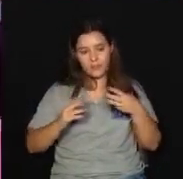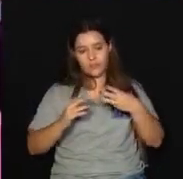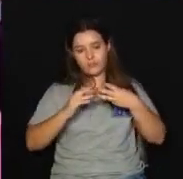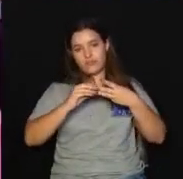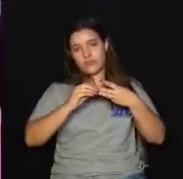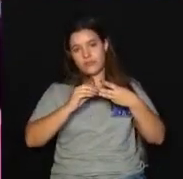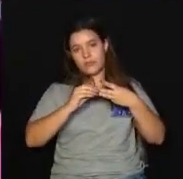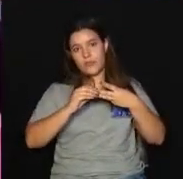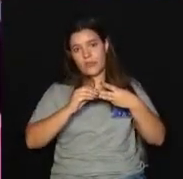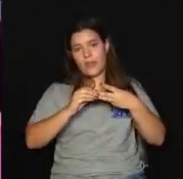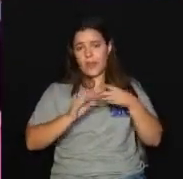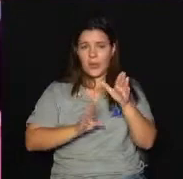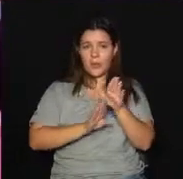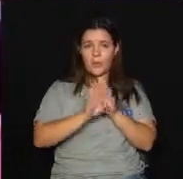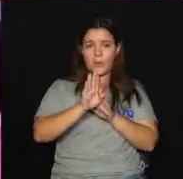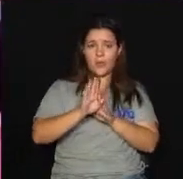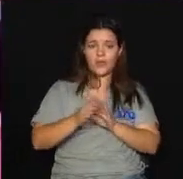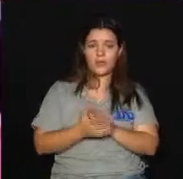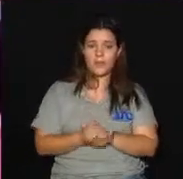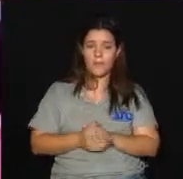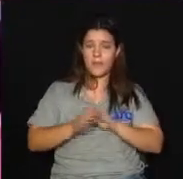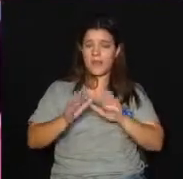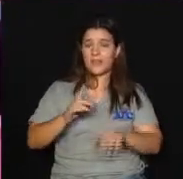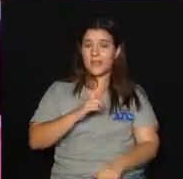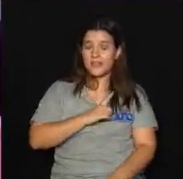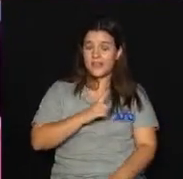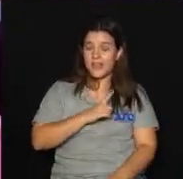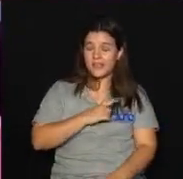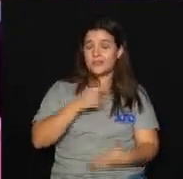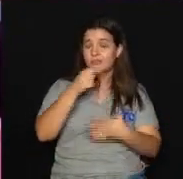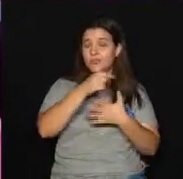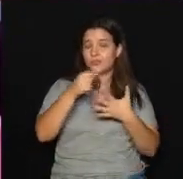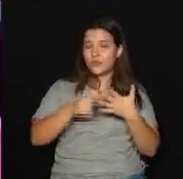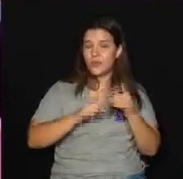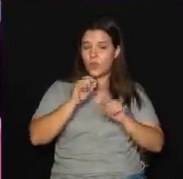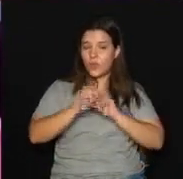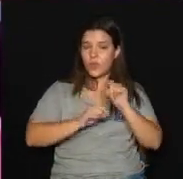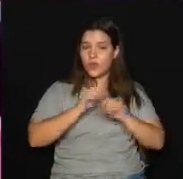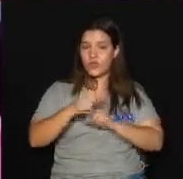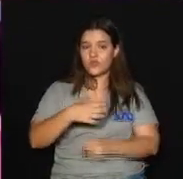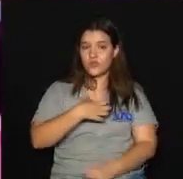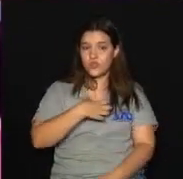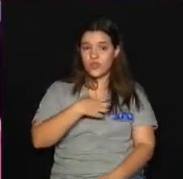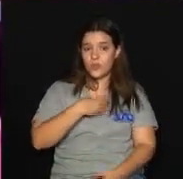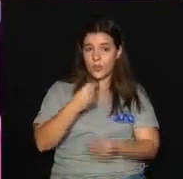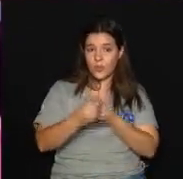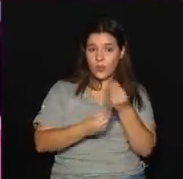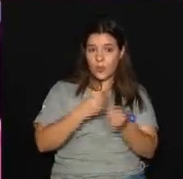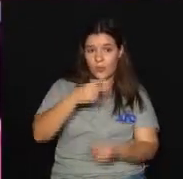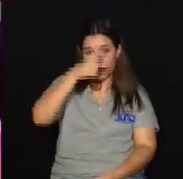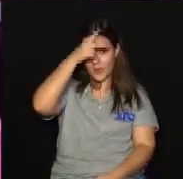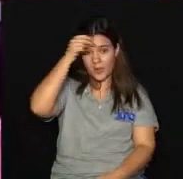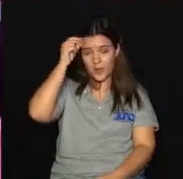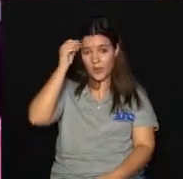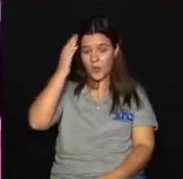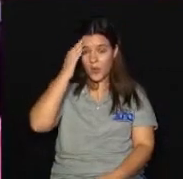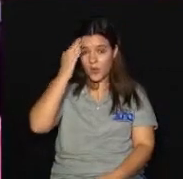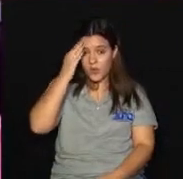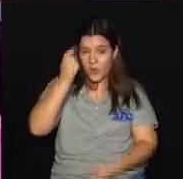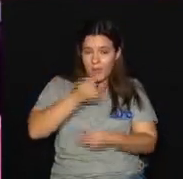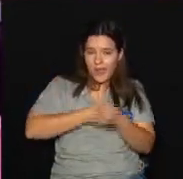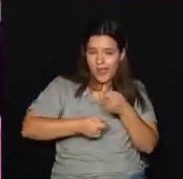rejeição muito. Só que aí você tem alguns aspectos. A forma como o prefeito soube